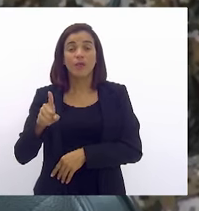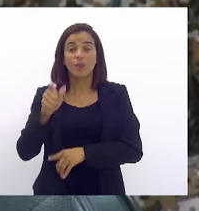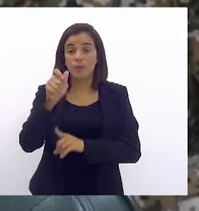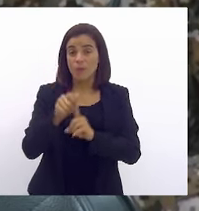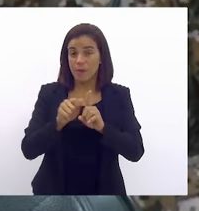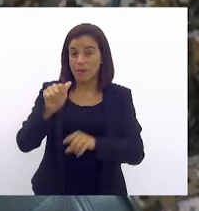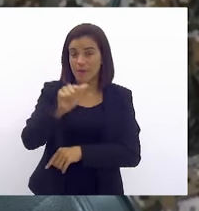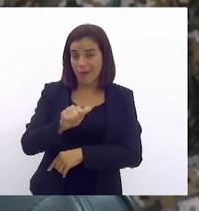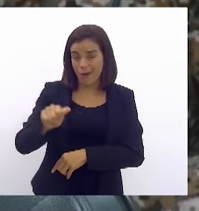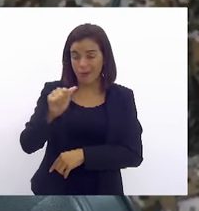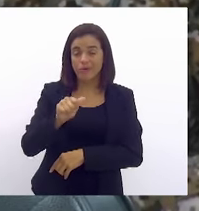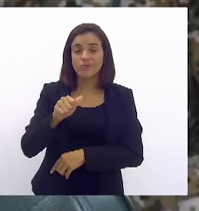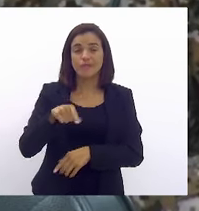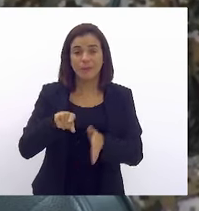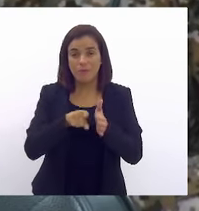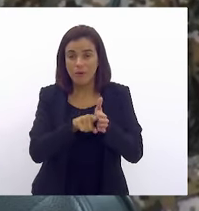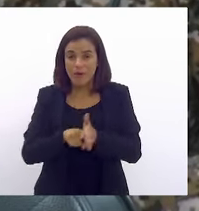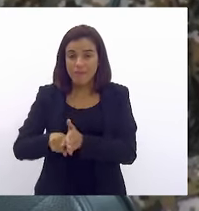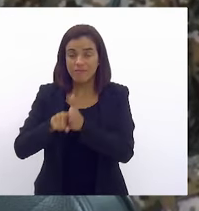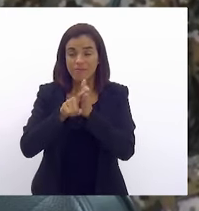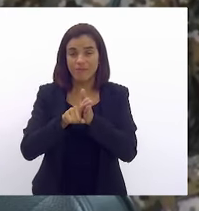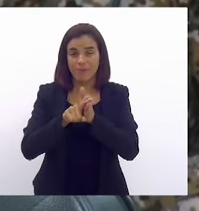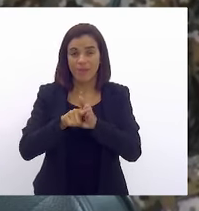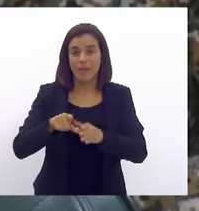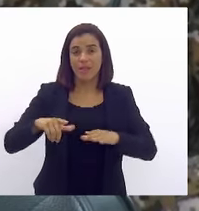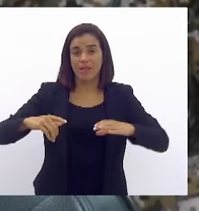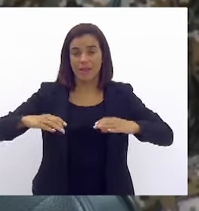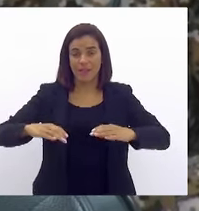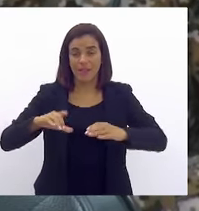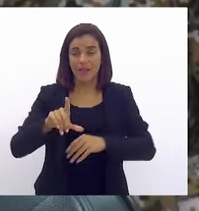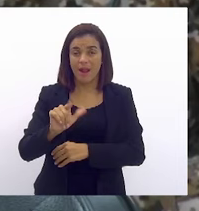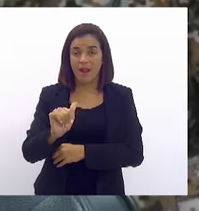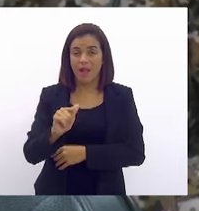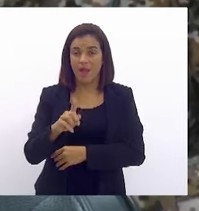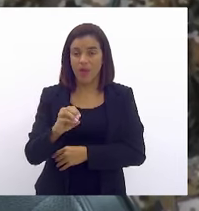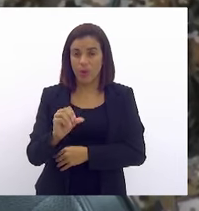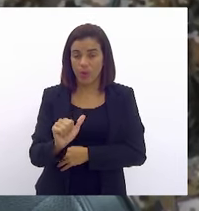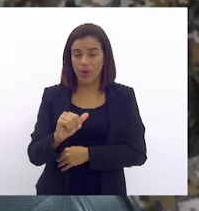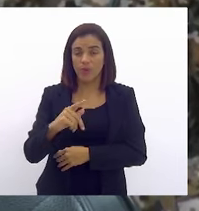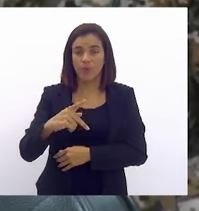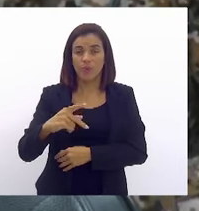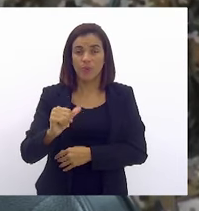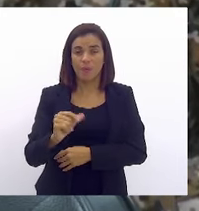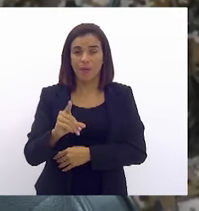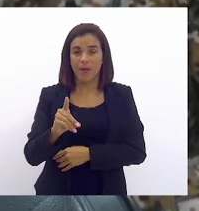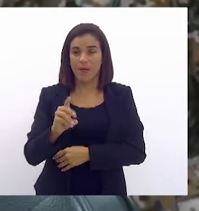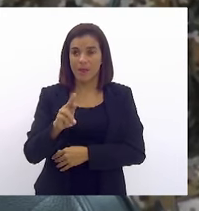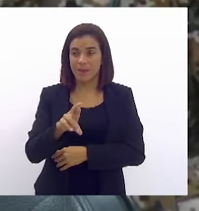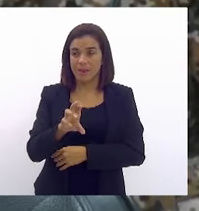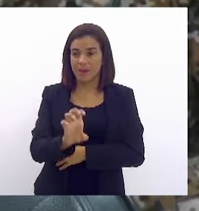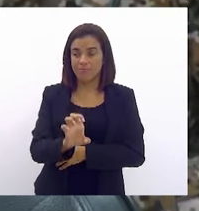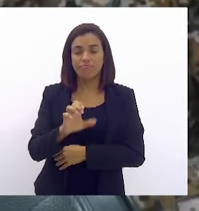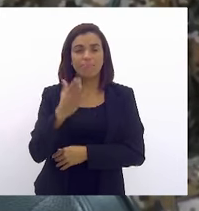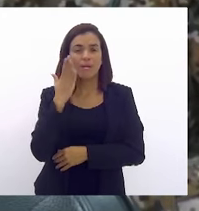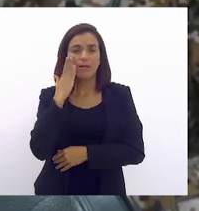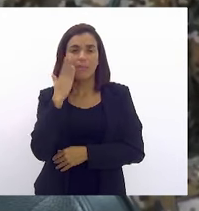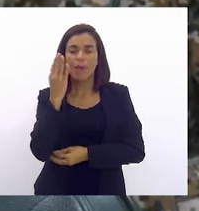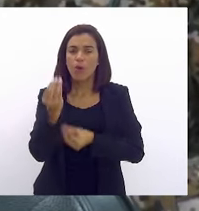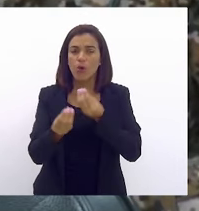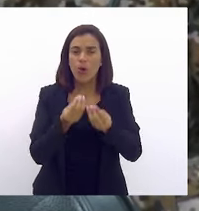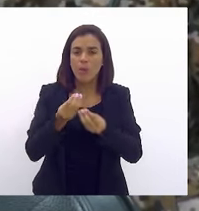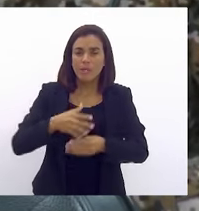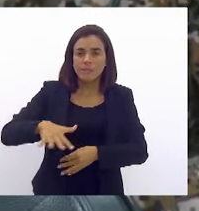do Padre, justamente para poder entender melhor como se encontra hoje esses ambientes aquáticos